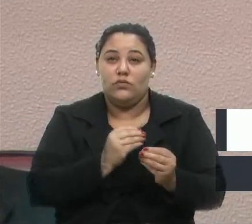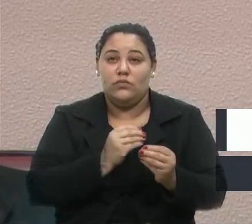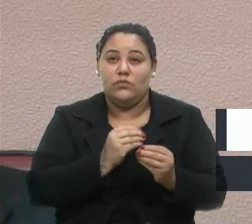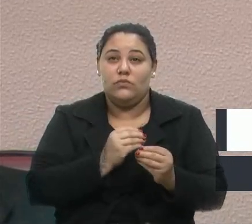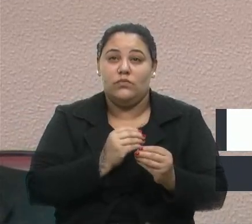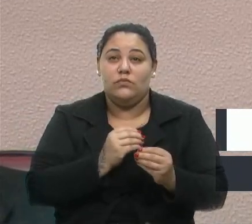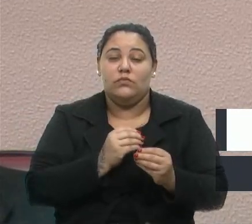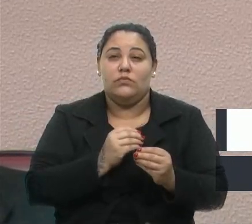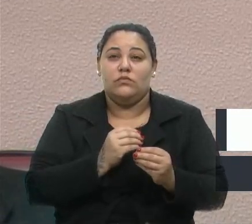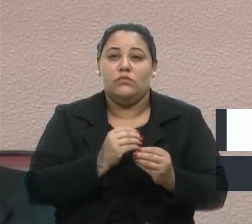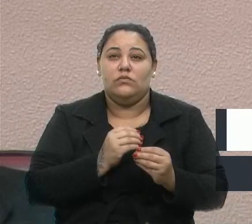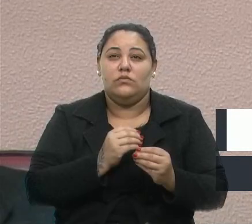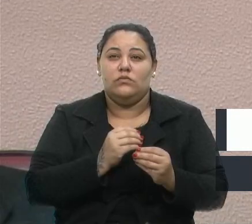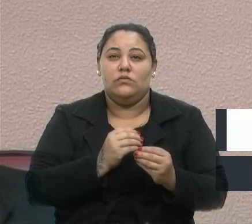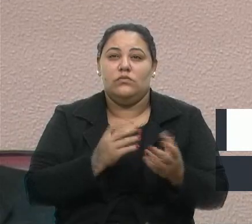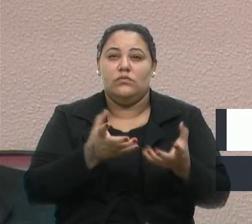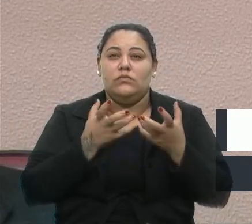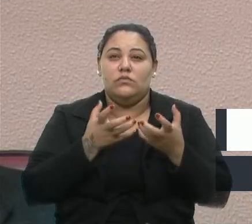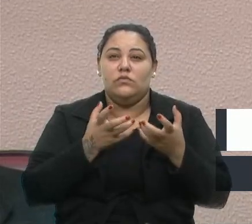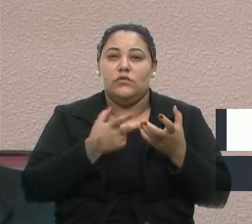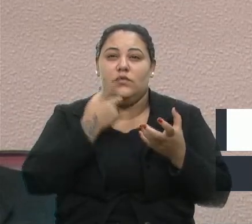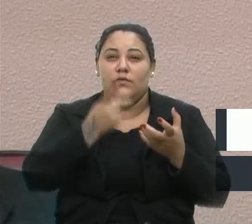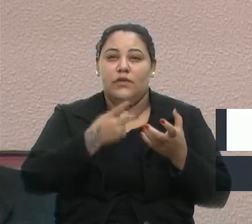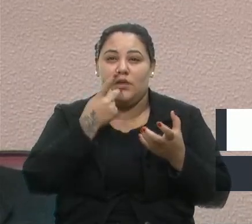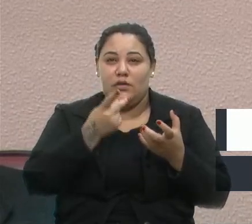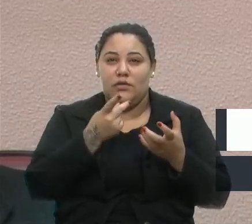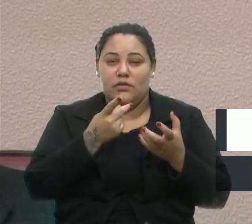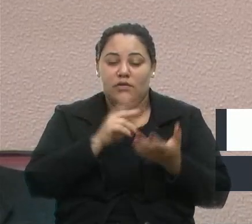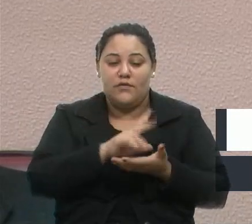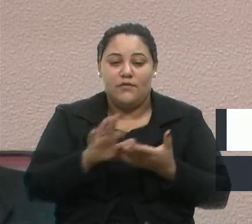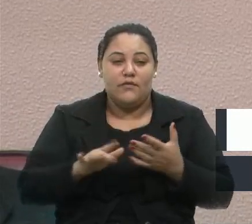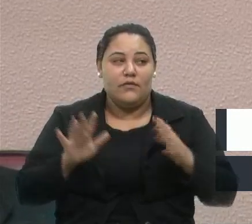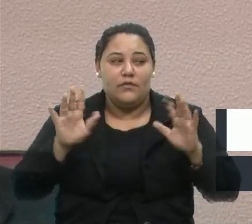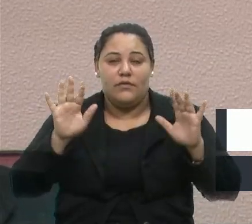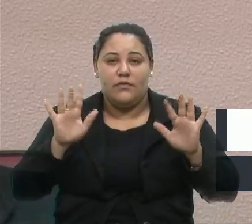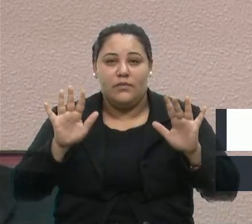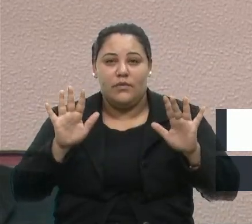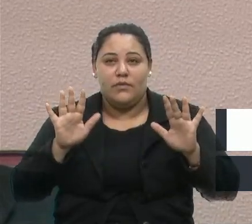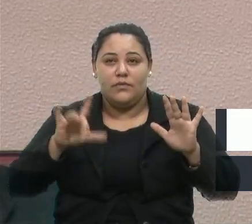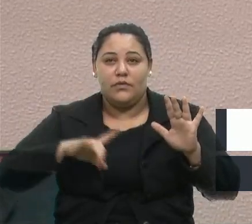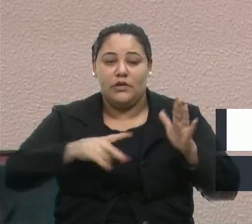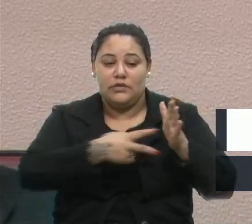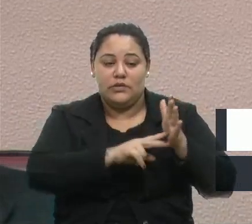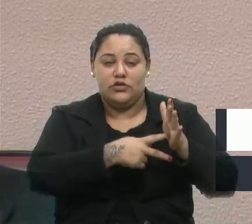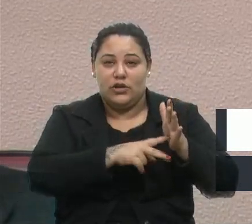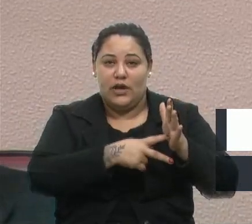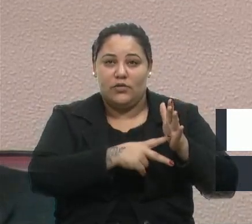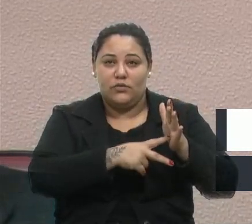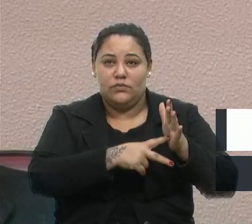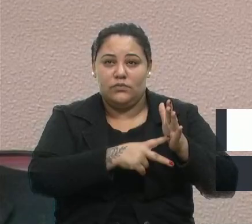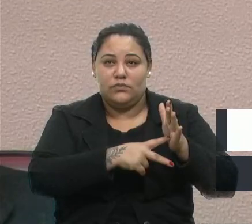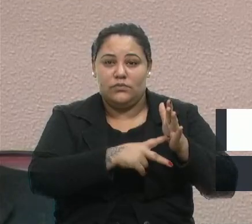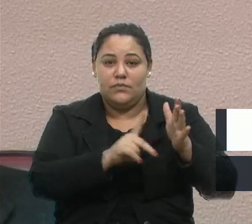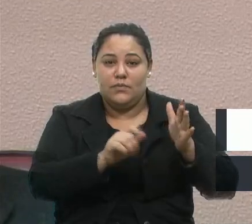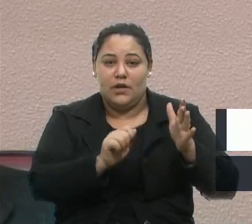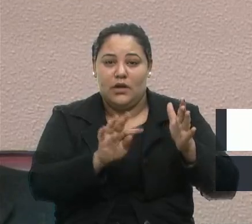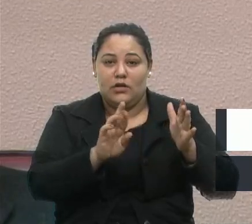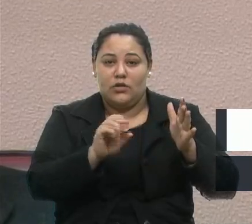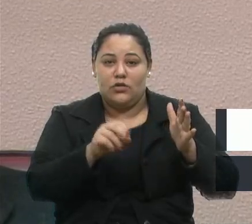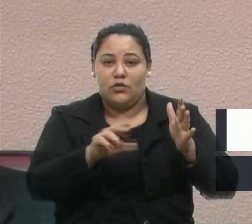que aí várias mãos de sindicato patronal, como foi dito